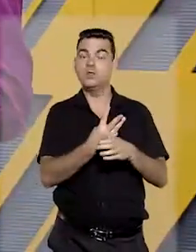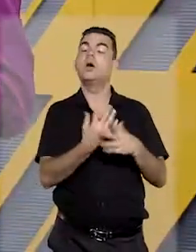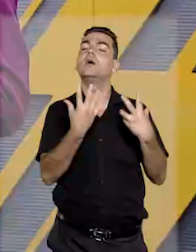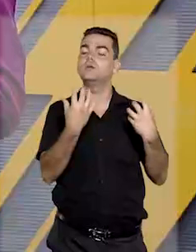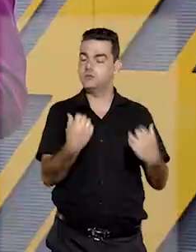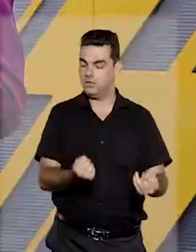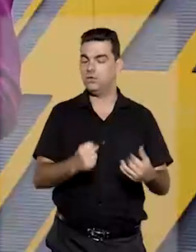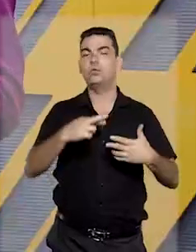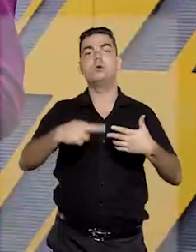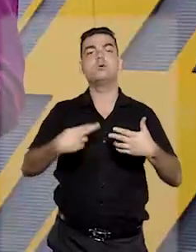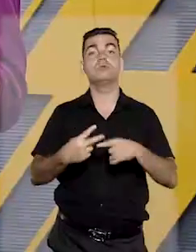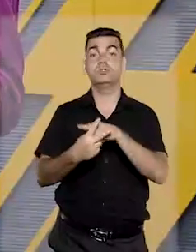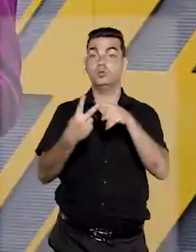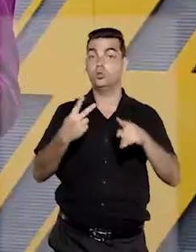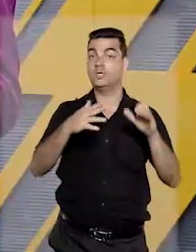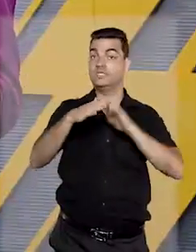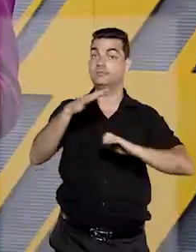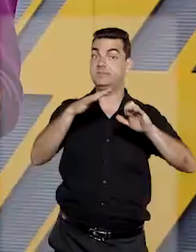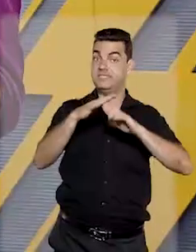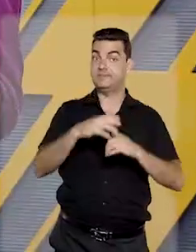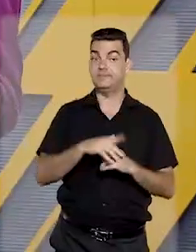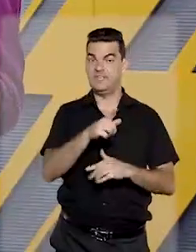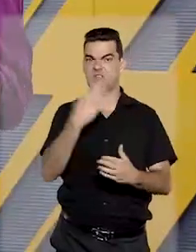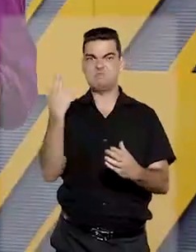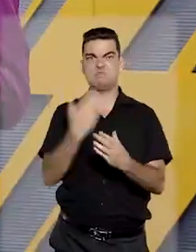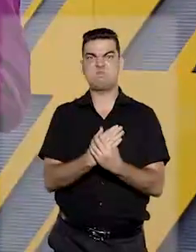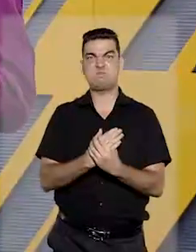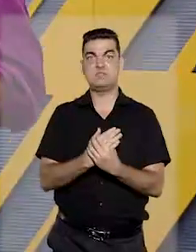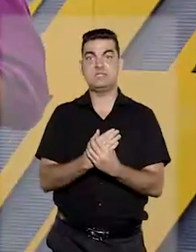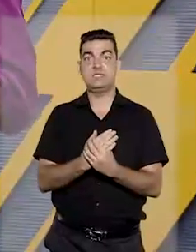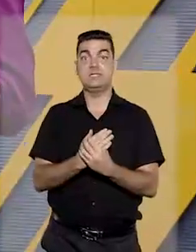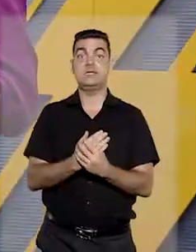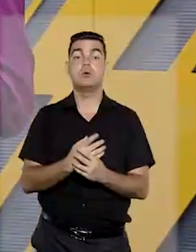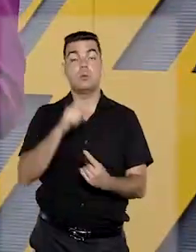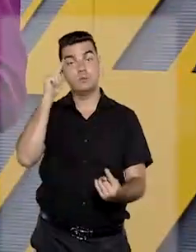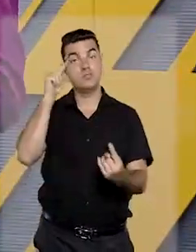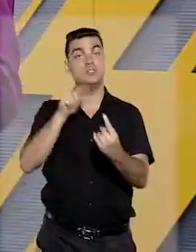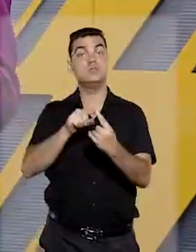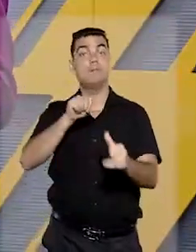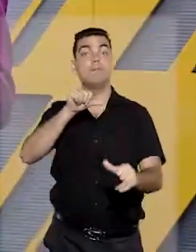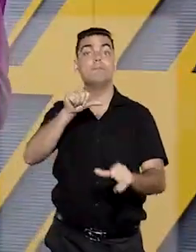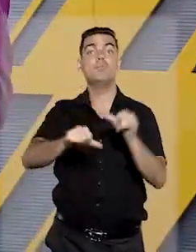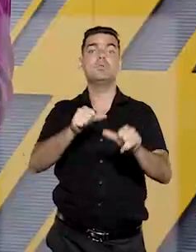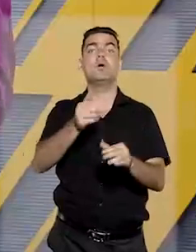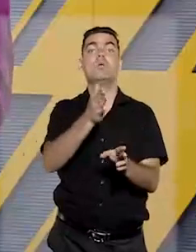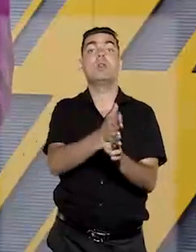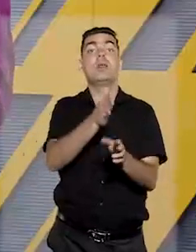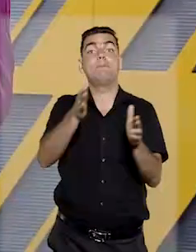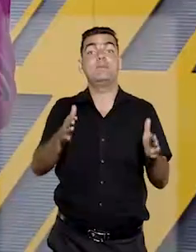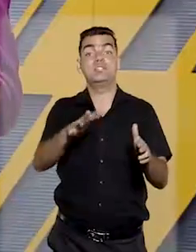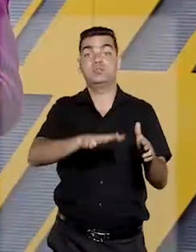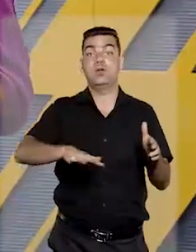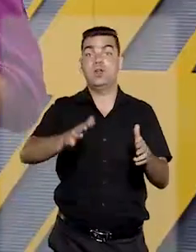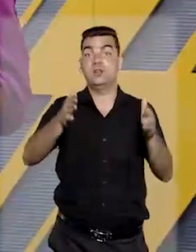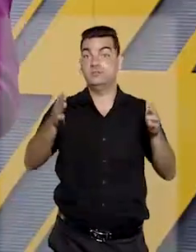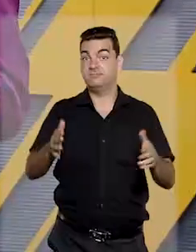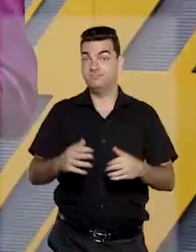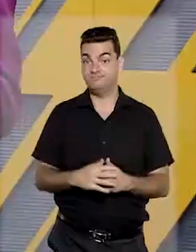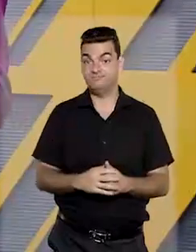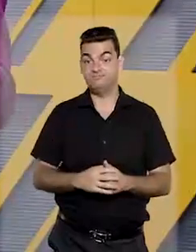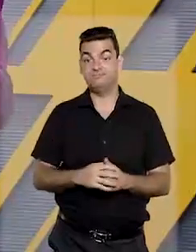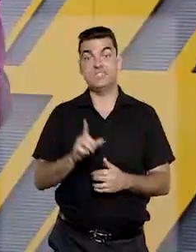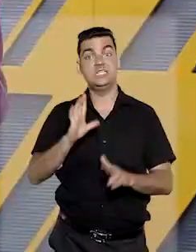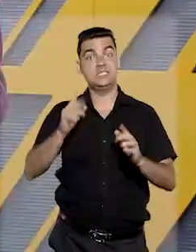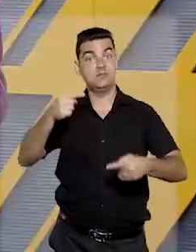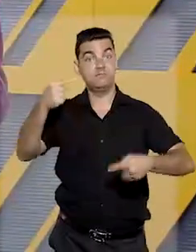ao recurso de duas empresas que ajuizaram a ação com o objetivo de alterar os limites de um terreno que tiveram as